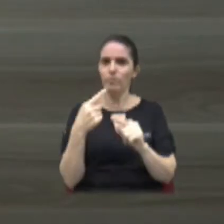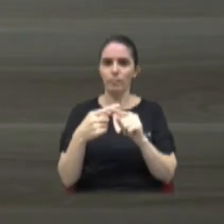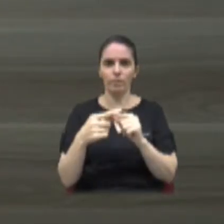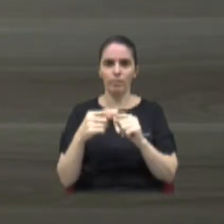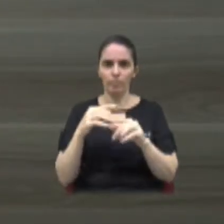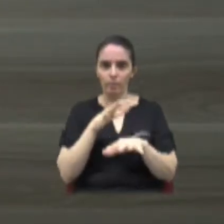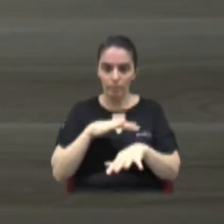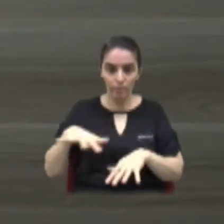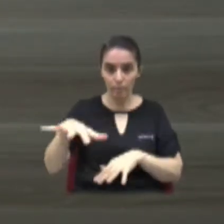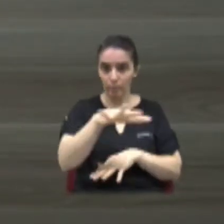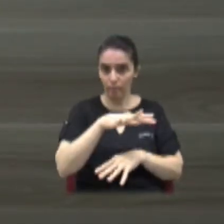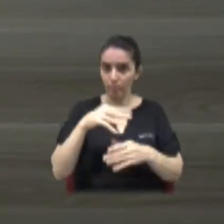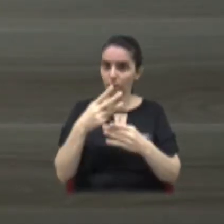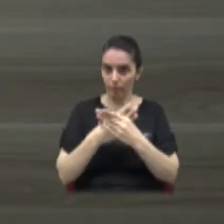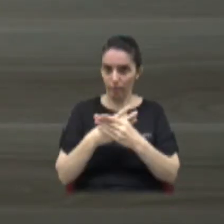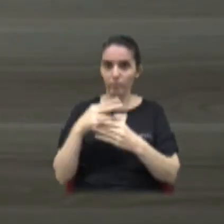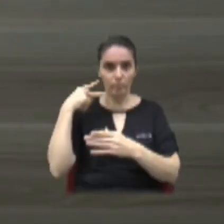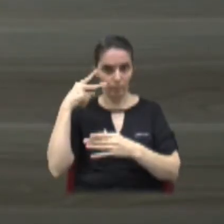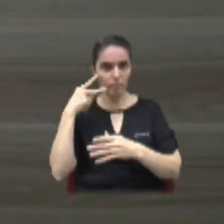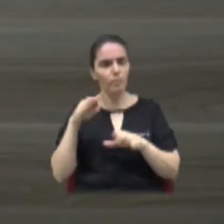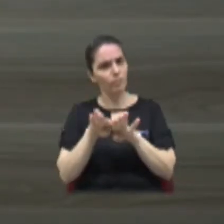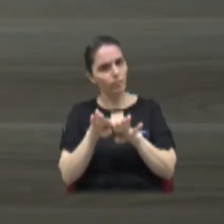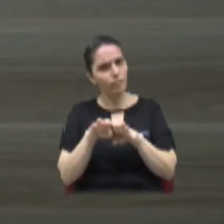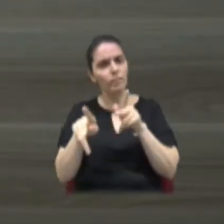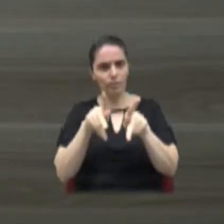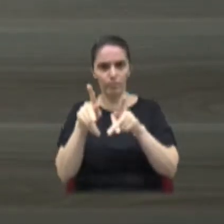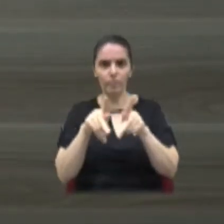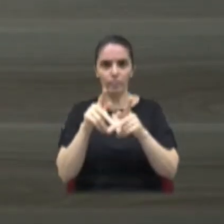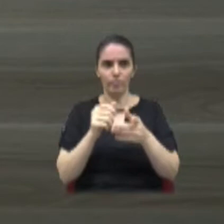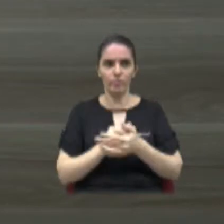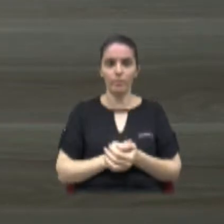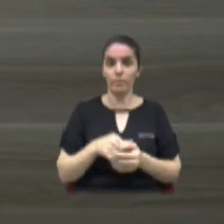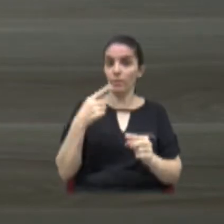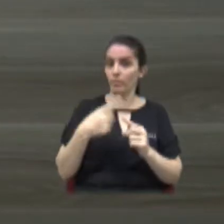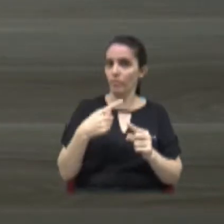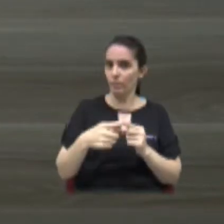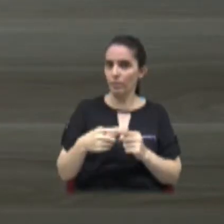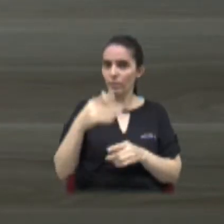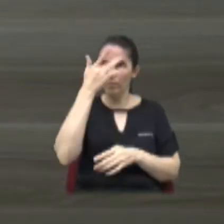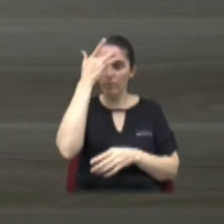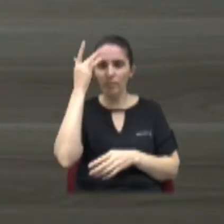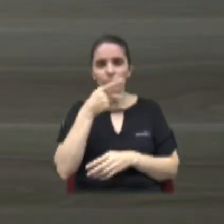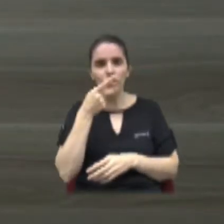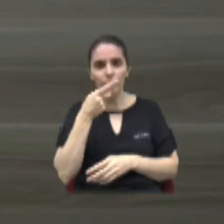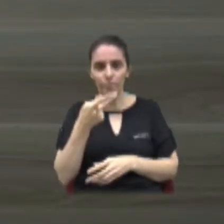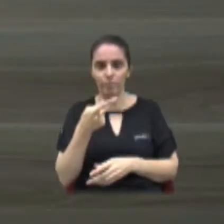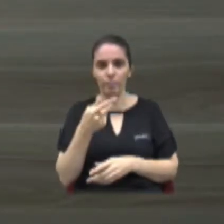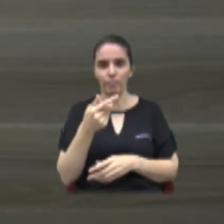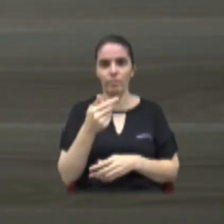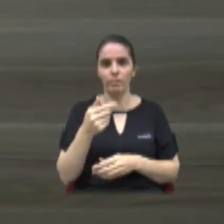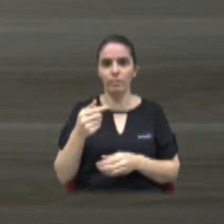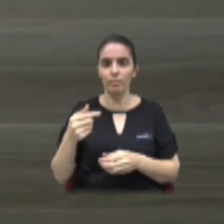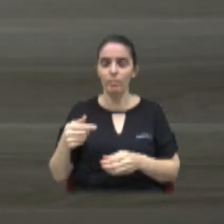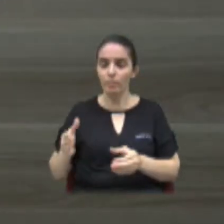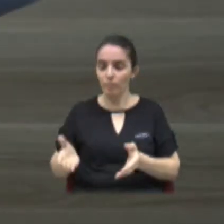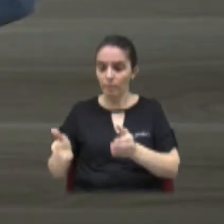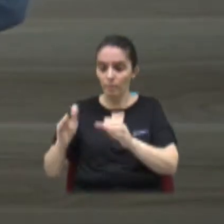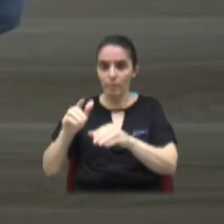com 2,5 bilhões em caixa. Quantas pessoas estão na fila aqui para ser atendida na